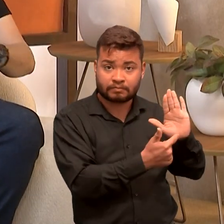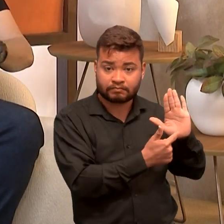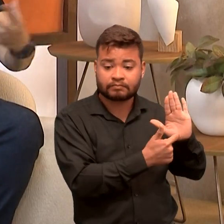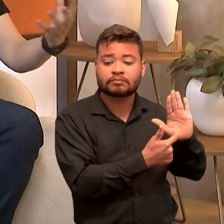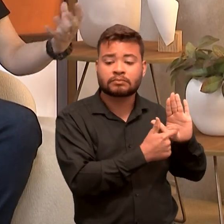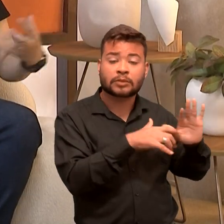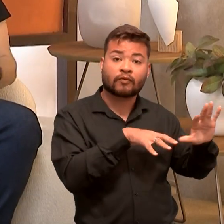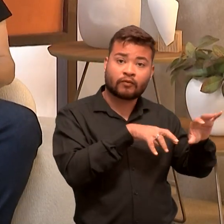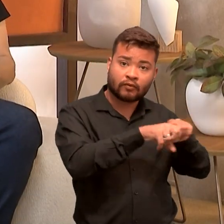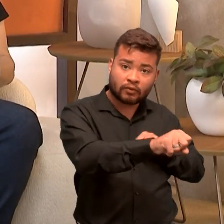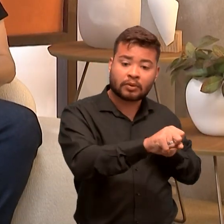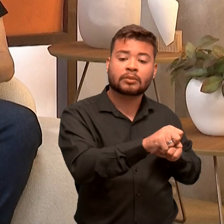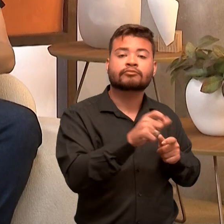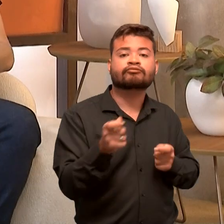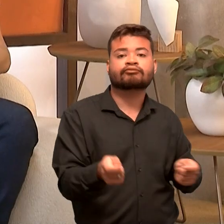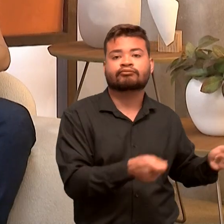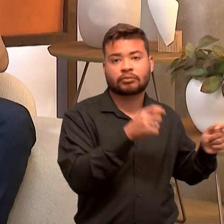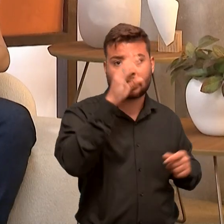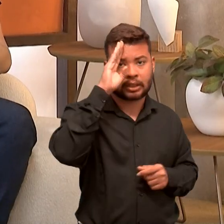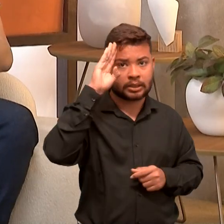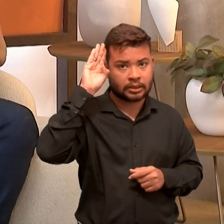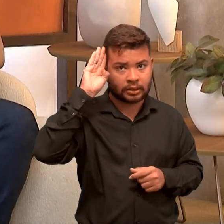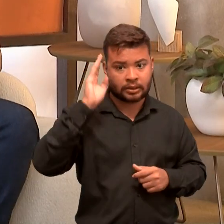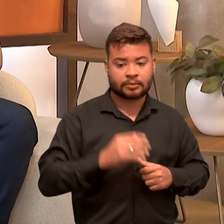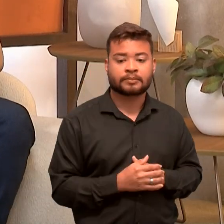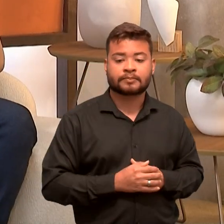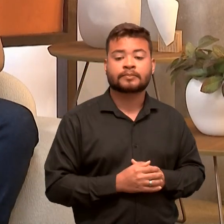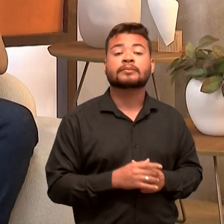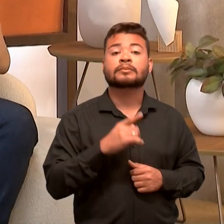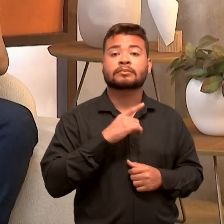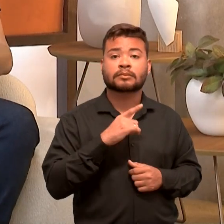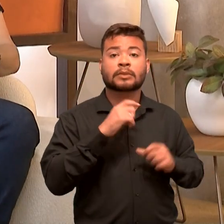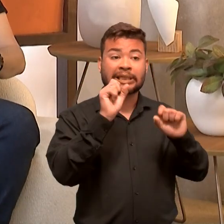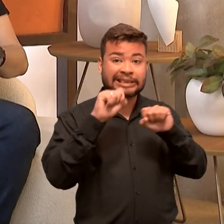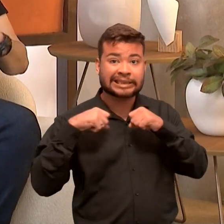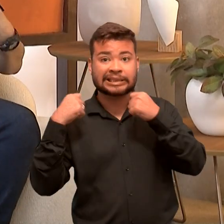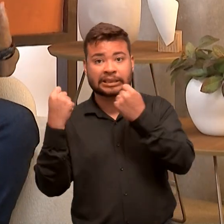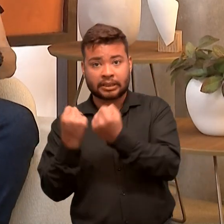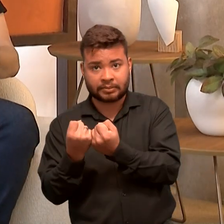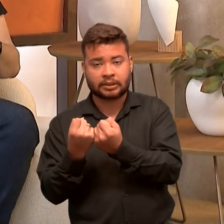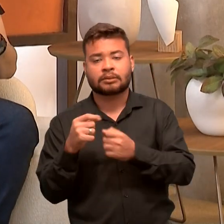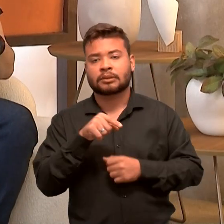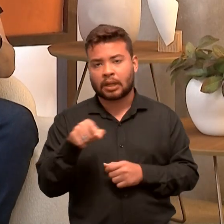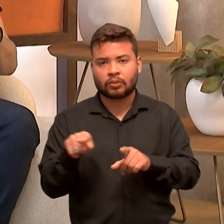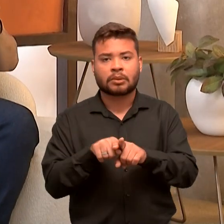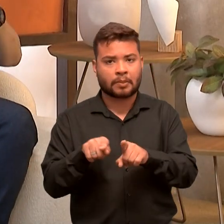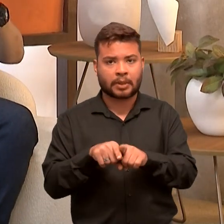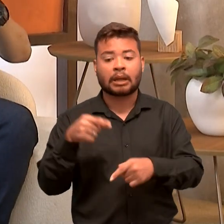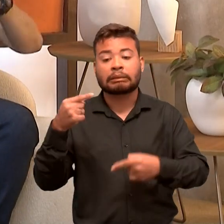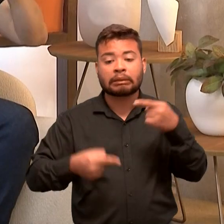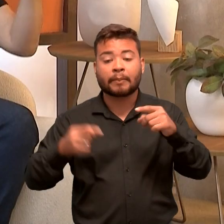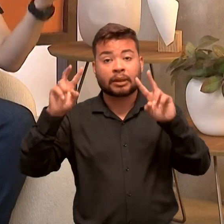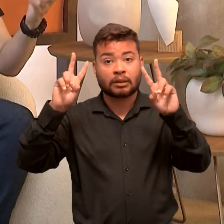dessa formação e desse cotidiano acadêmico. A gente faz o seminário de integridade acadêmica também, que é para debater essas questões.